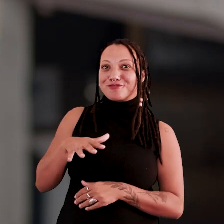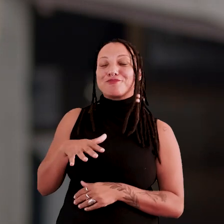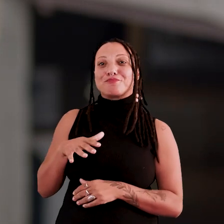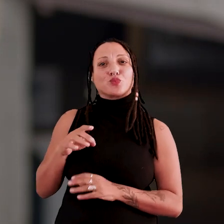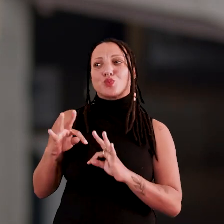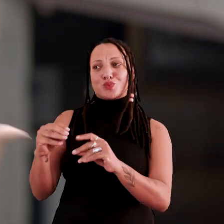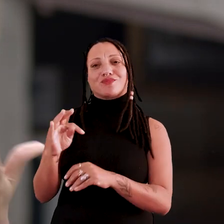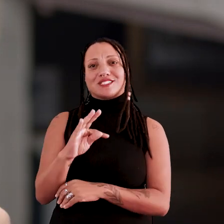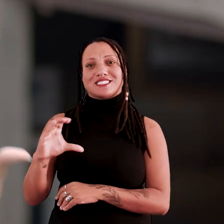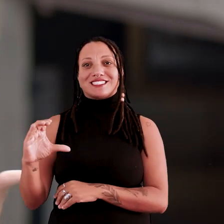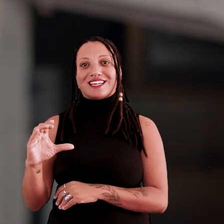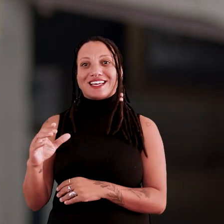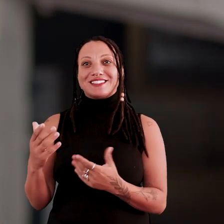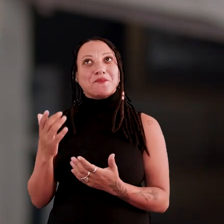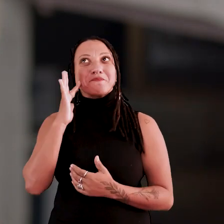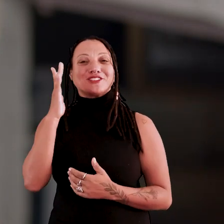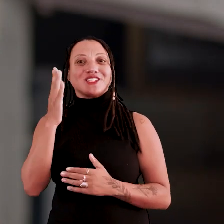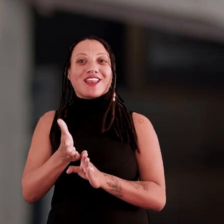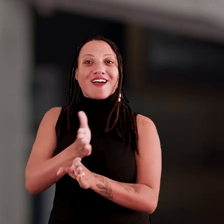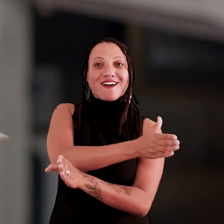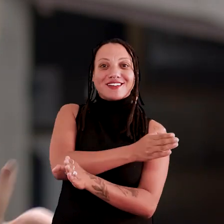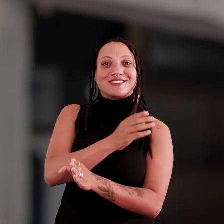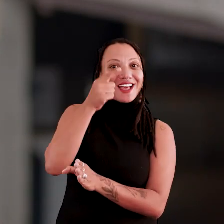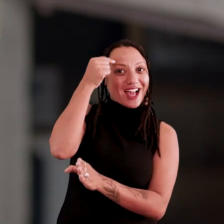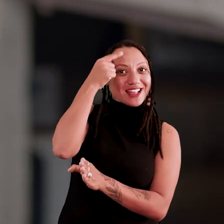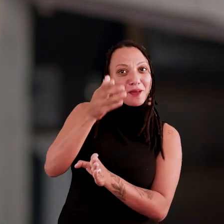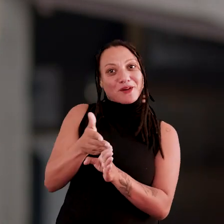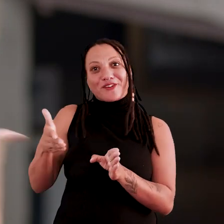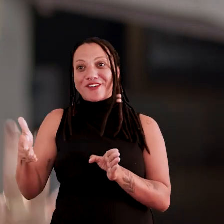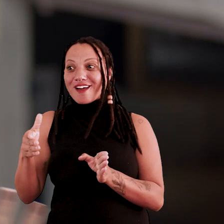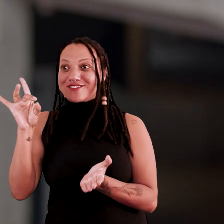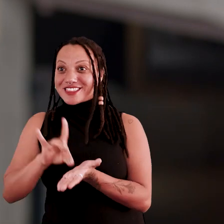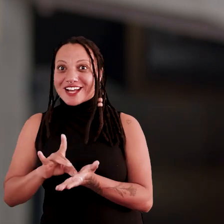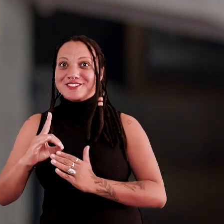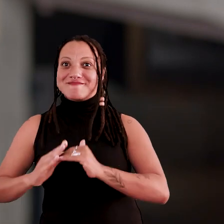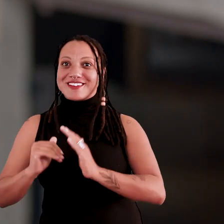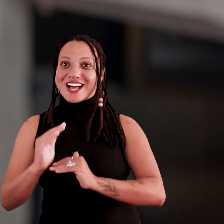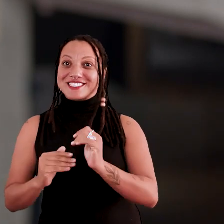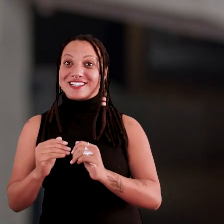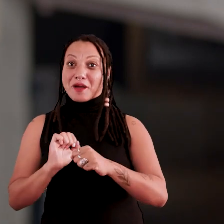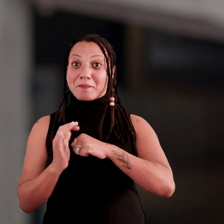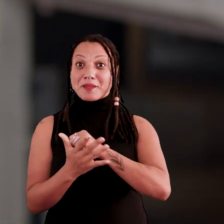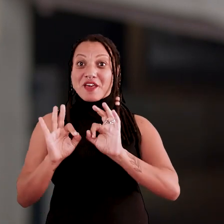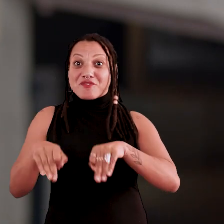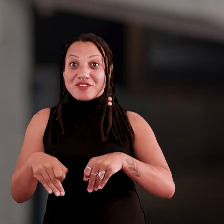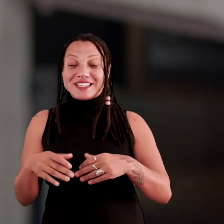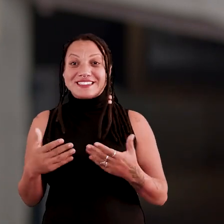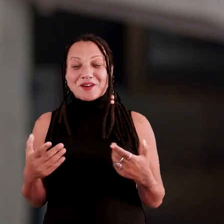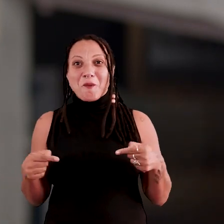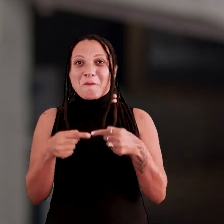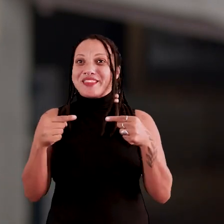interessante poder olhar para ele fora daquele ambiente e que outras pessoas, não só nós, a nossa família, pessoas